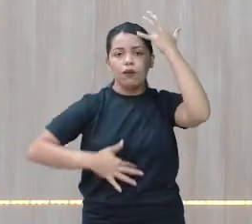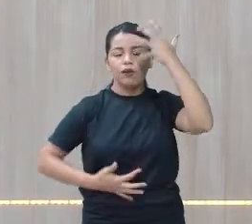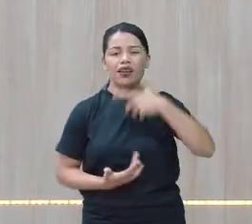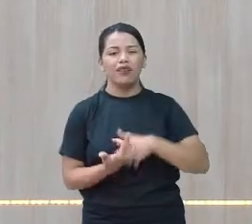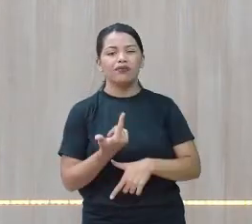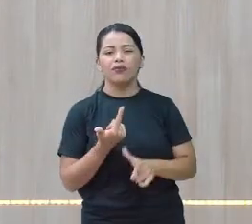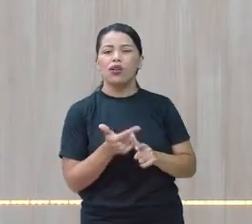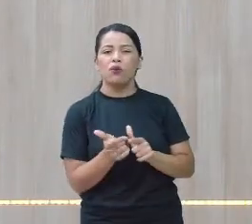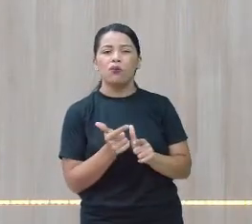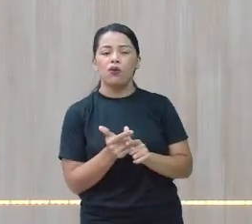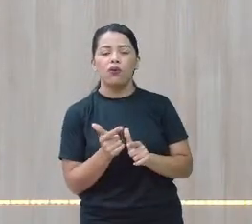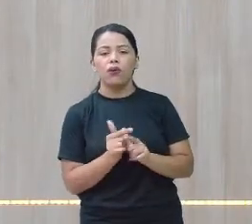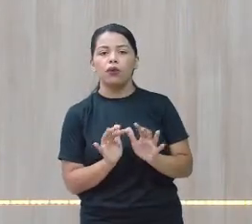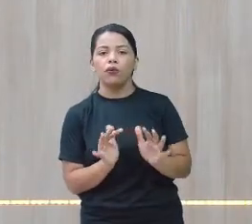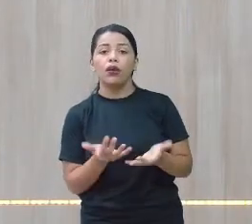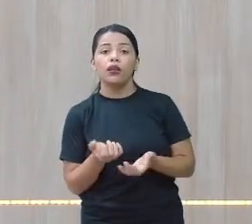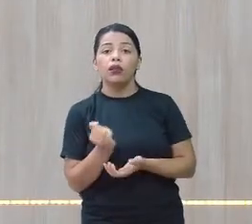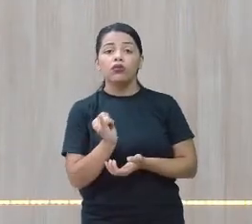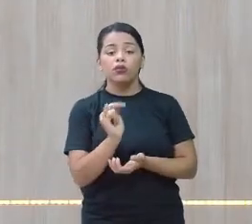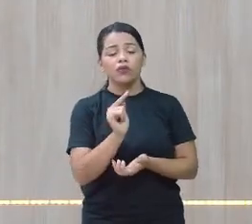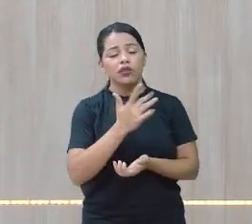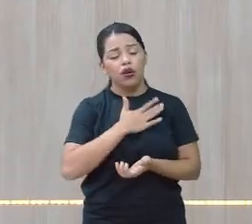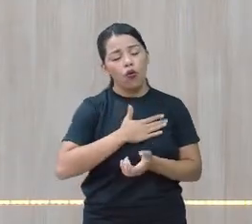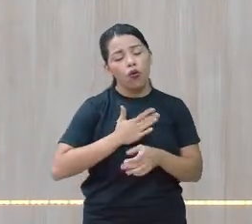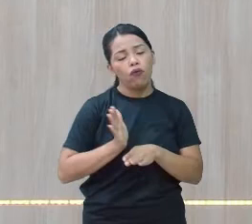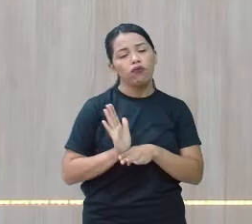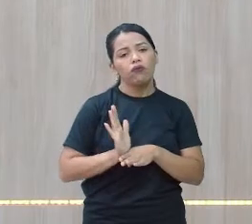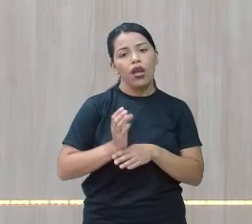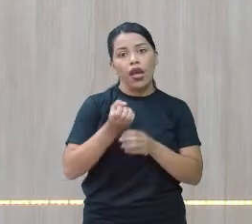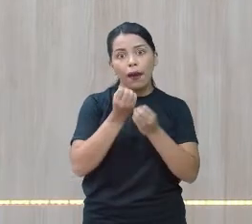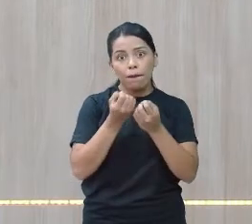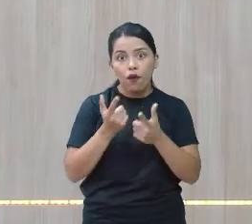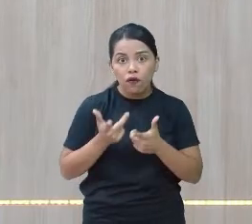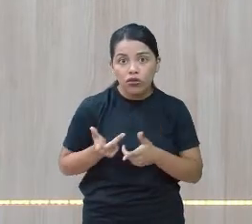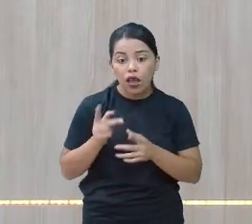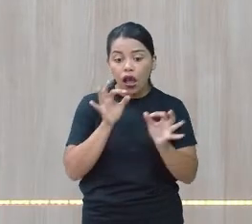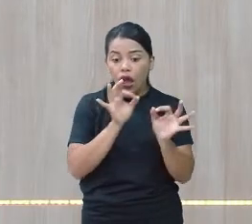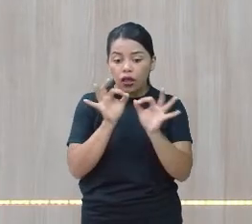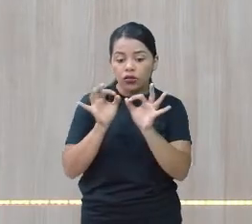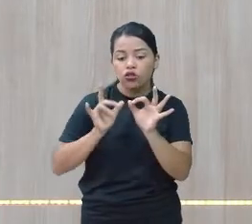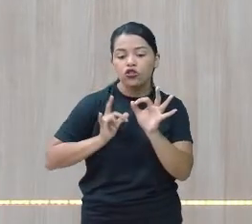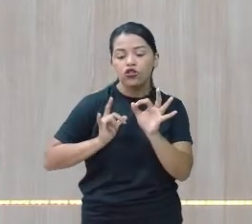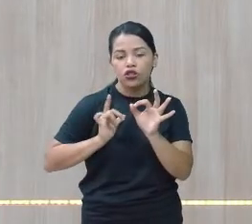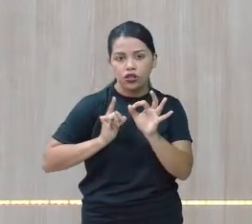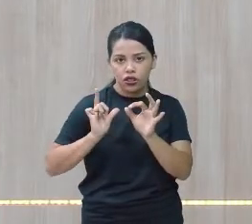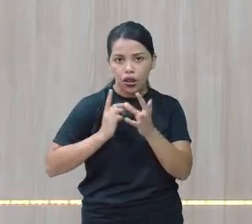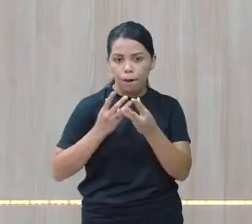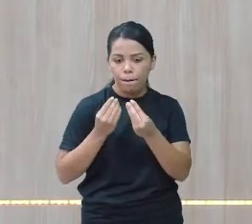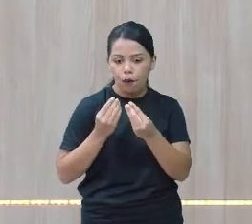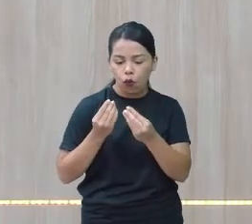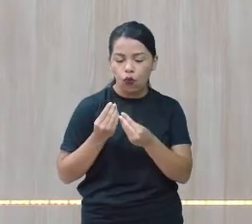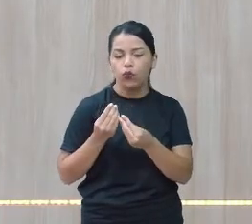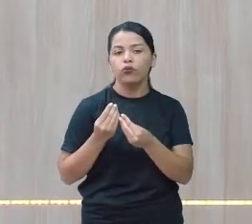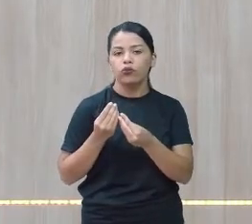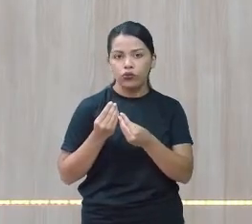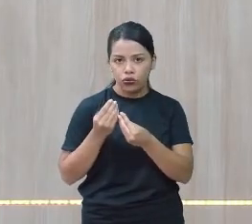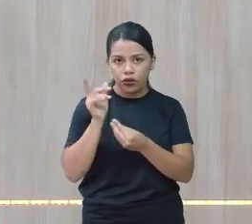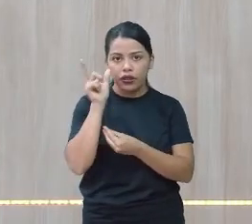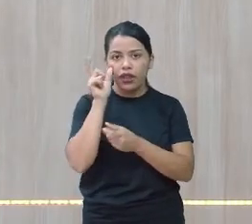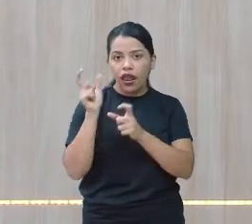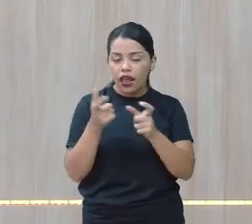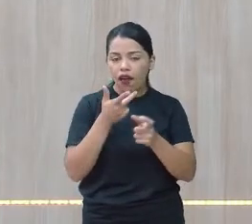para quem gosta de filme, dar uma olhadinha. Tem filmes aí bem interessantes que contam a vida desse cientista, filmes que falam